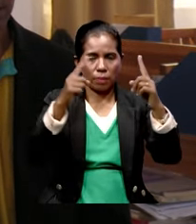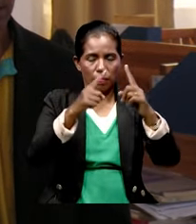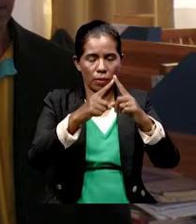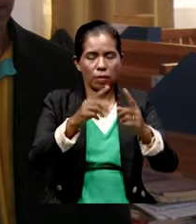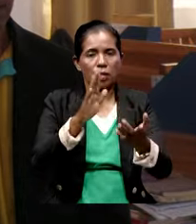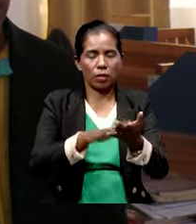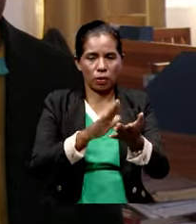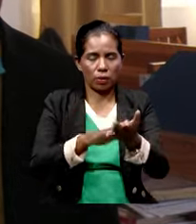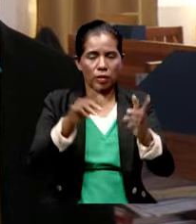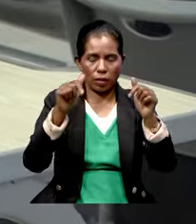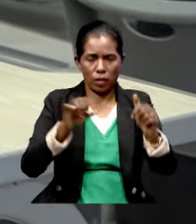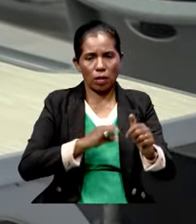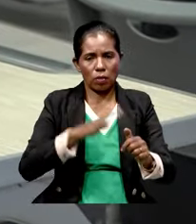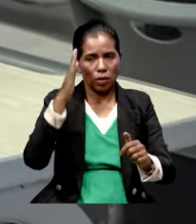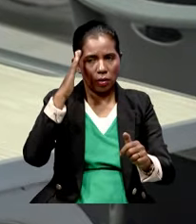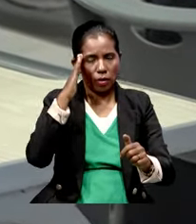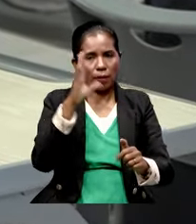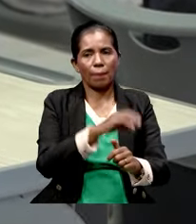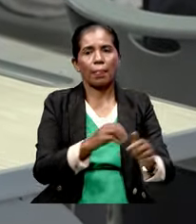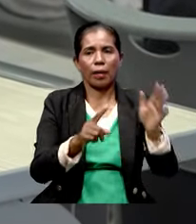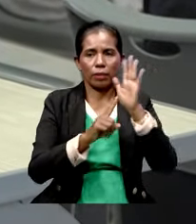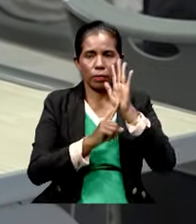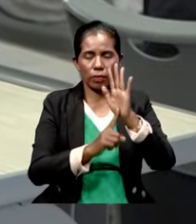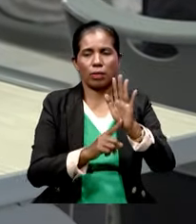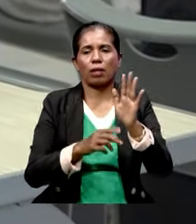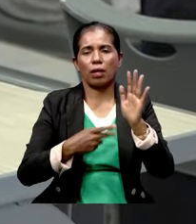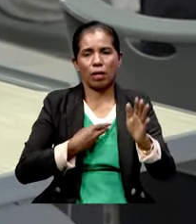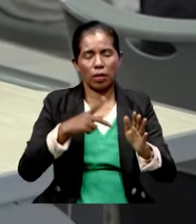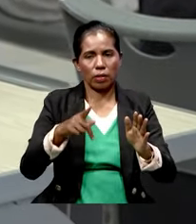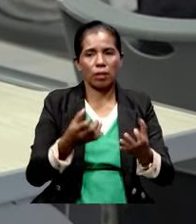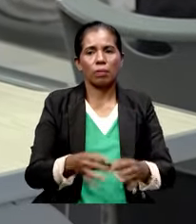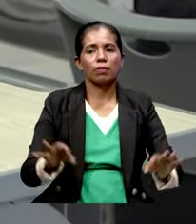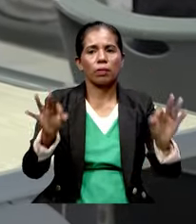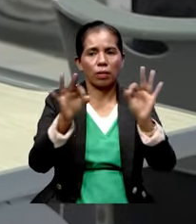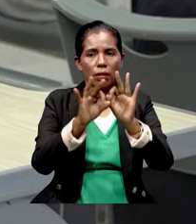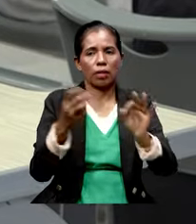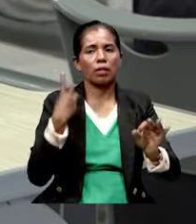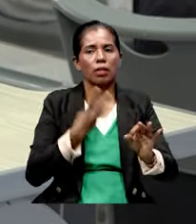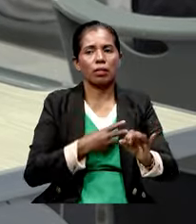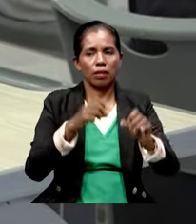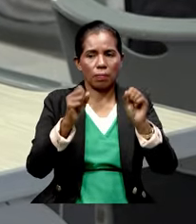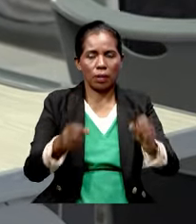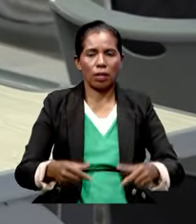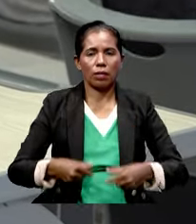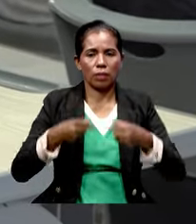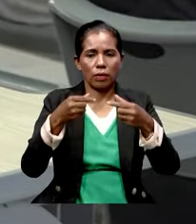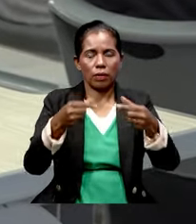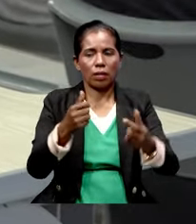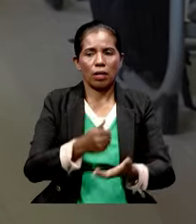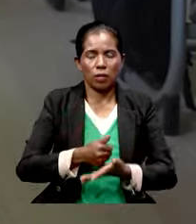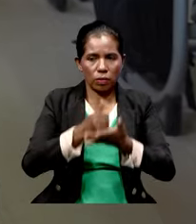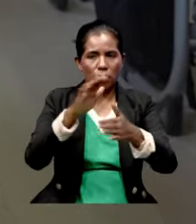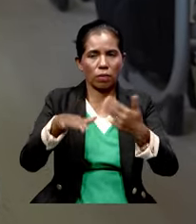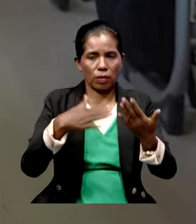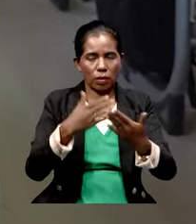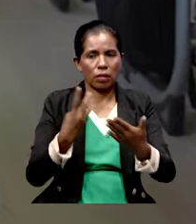Colégio de Né. A ano em que gesto de Né é importante ter teves para ita tubele fo apoio rotuto ne